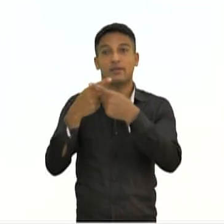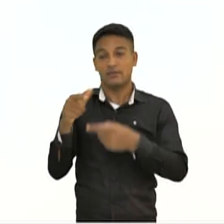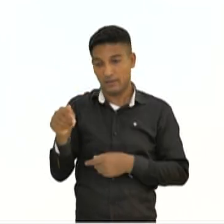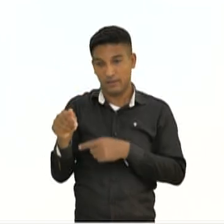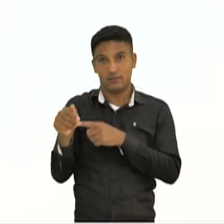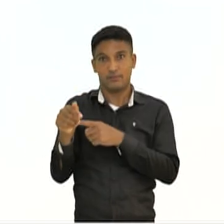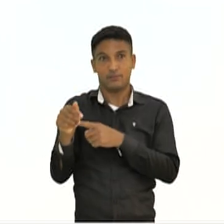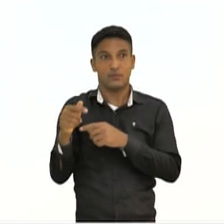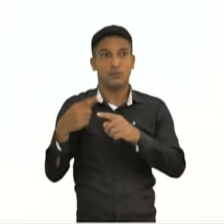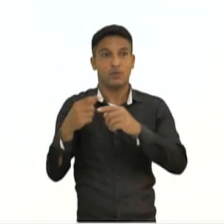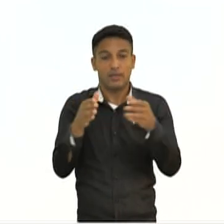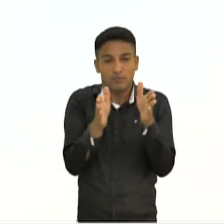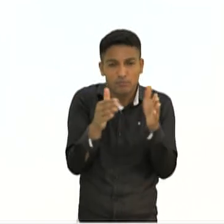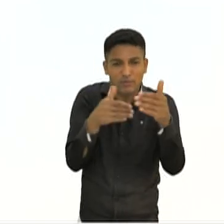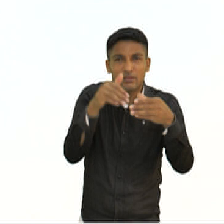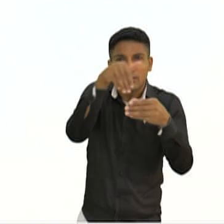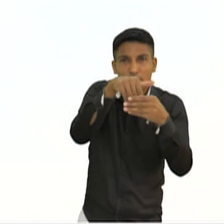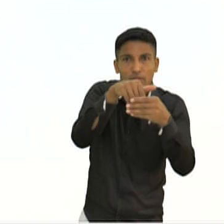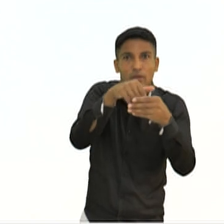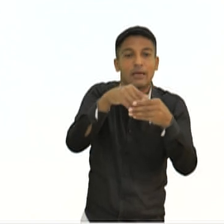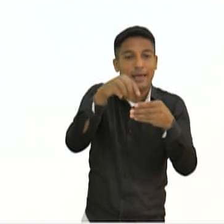na caixinha teria que ter R$